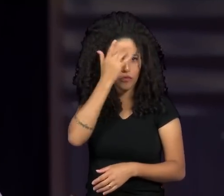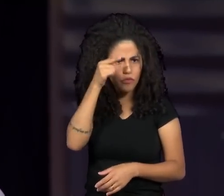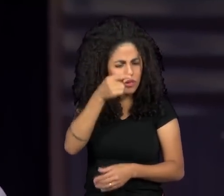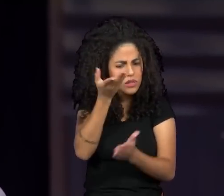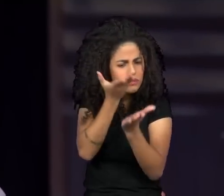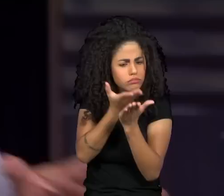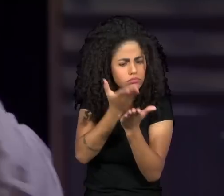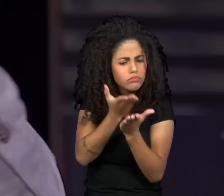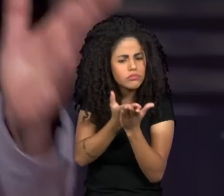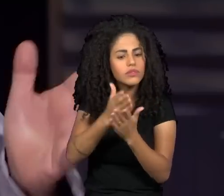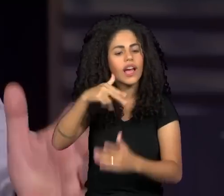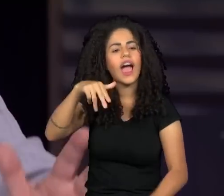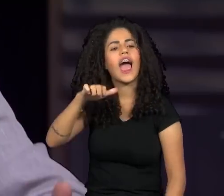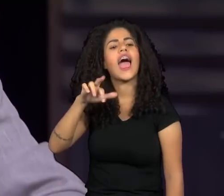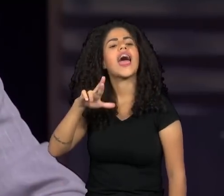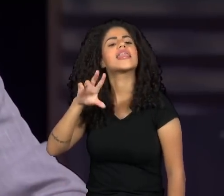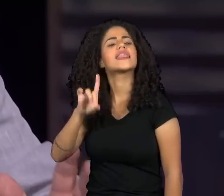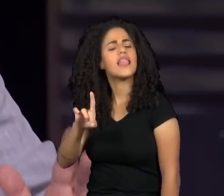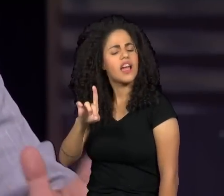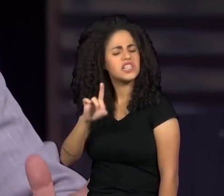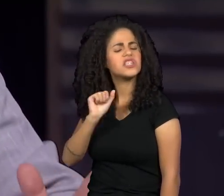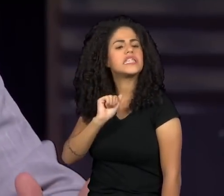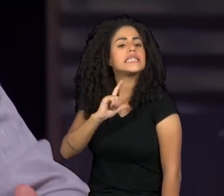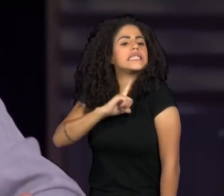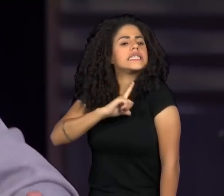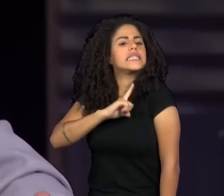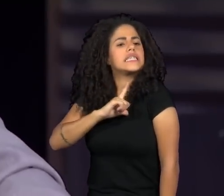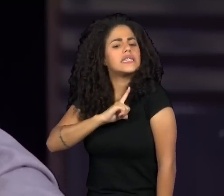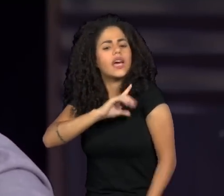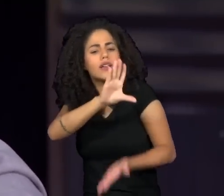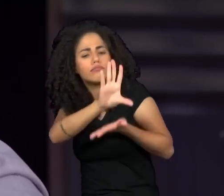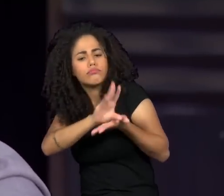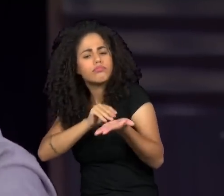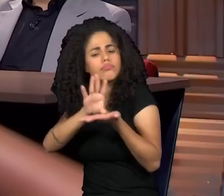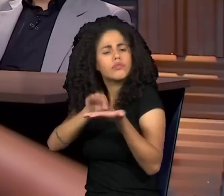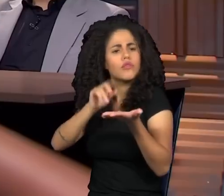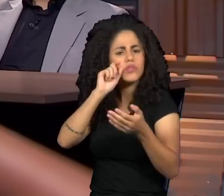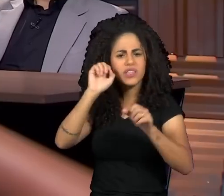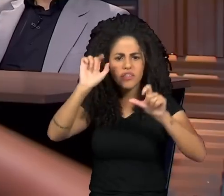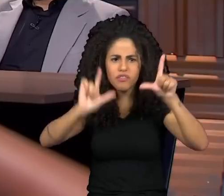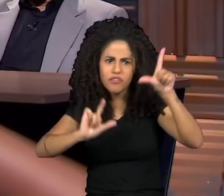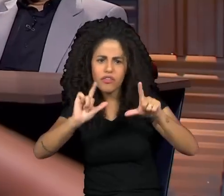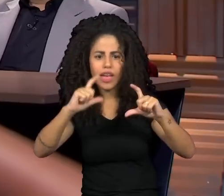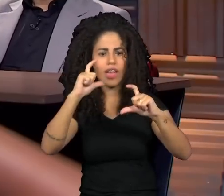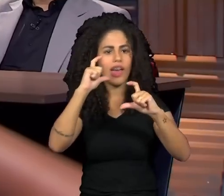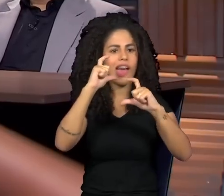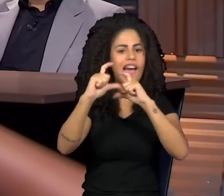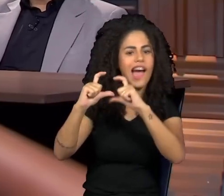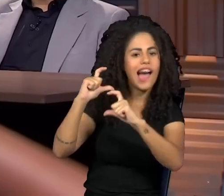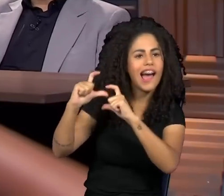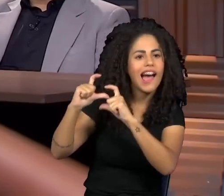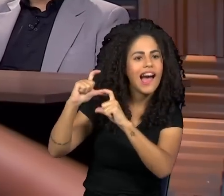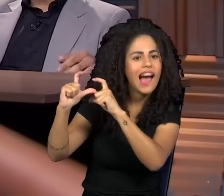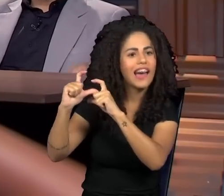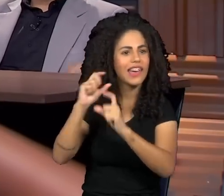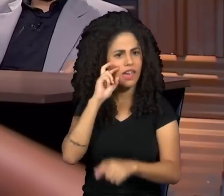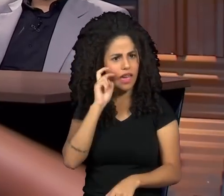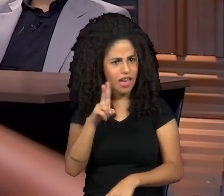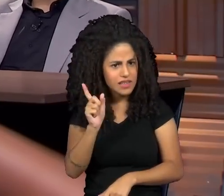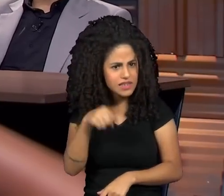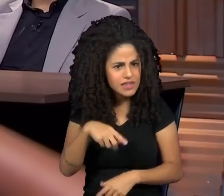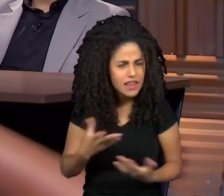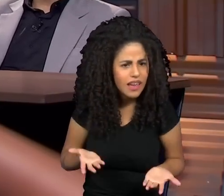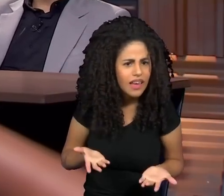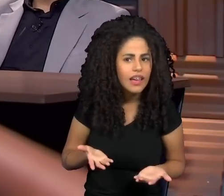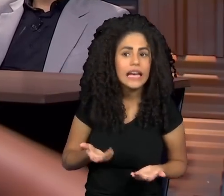né? São muitas referências. Você assiste tudo isso mesmo, de quadrinhos, de... É assim mesmo? Quando eu tive o meu